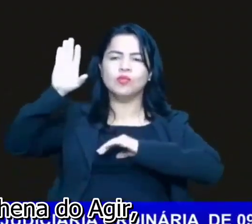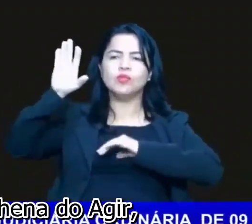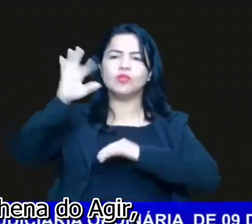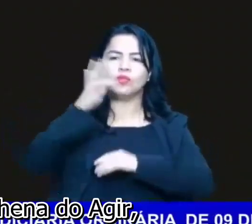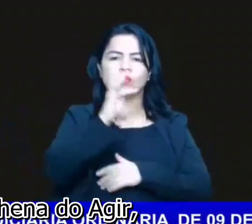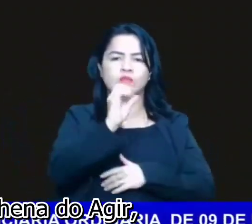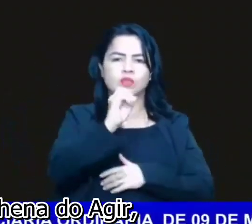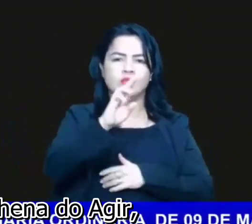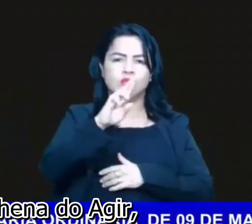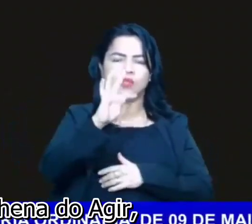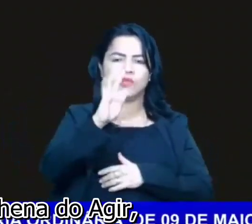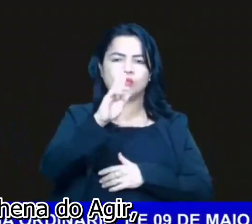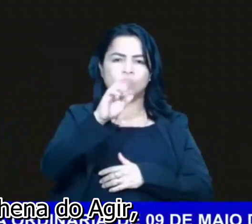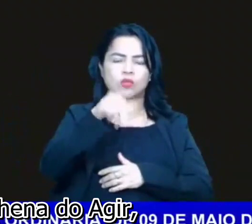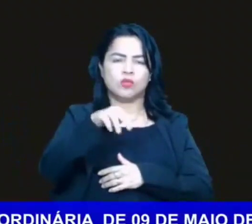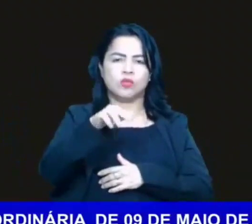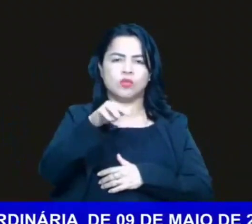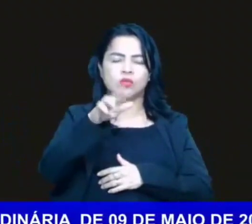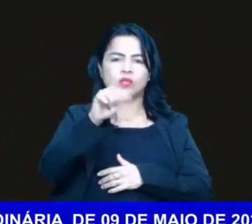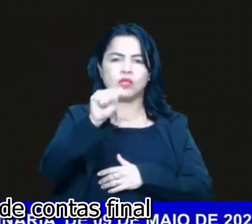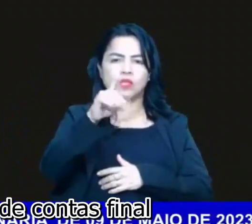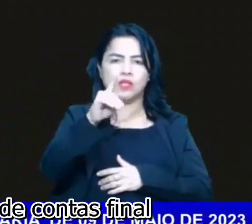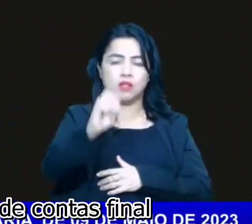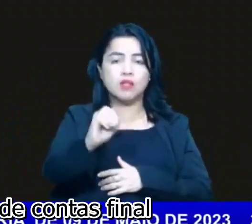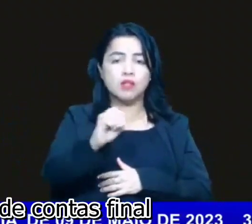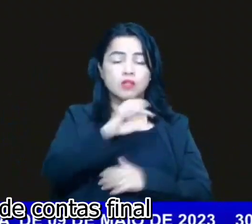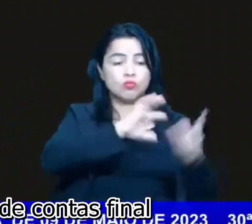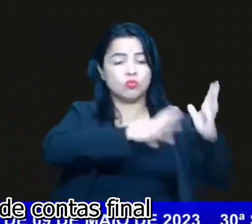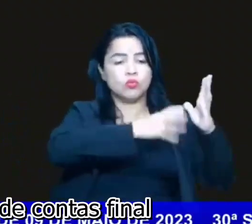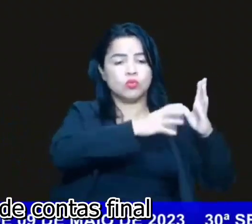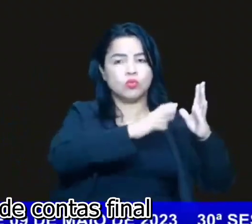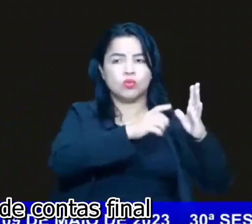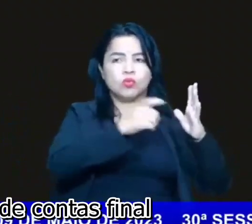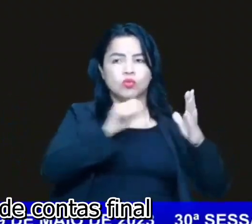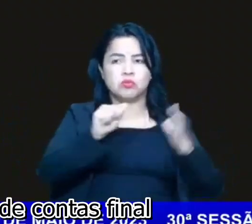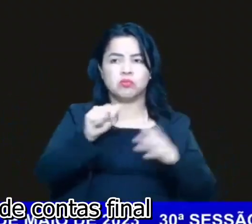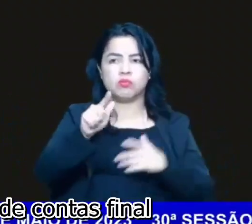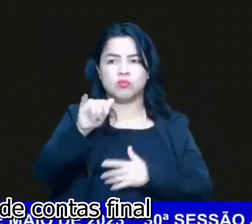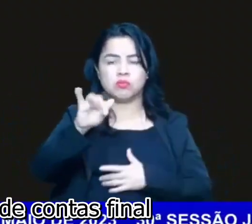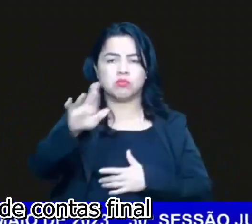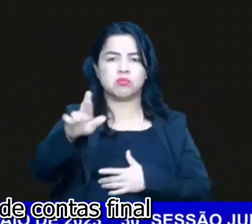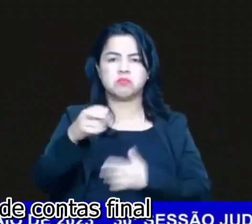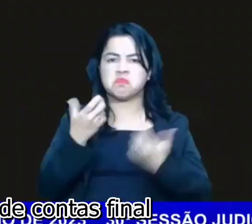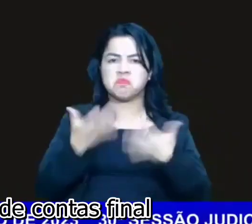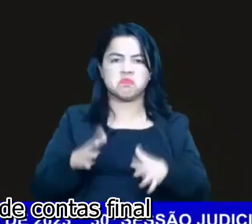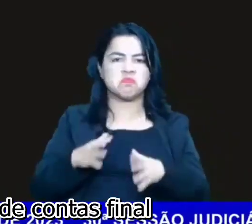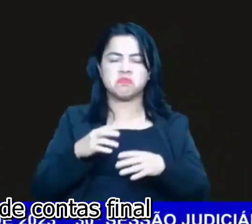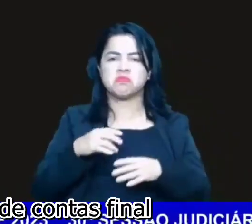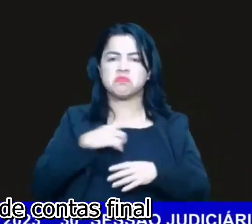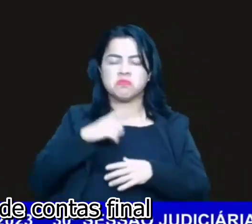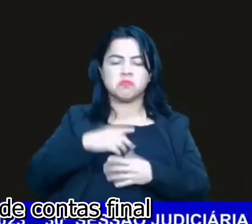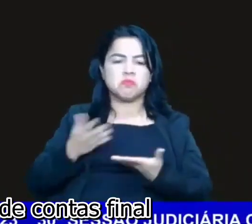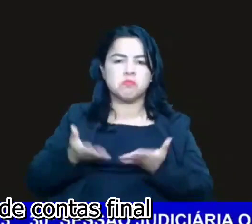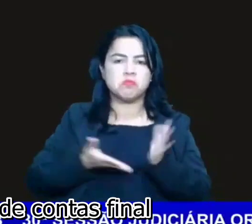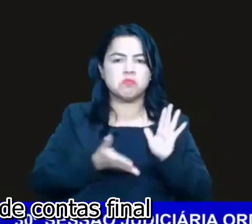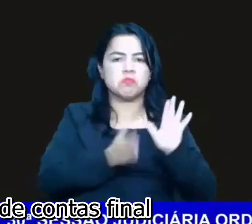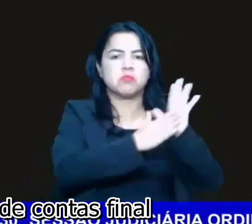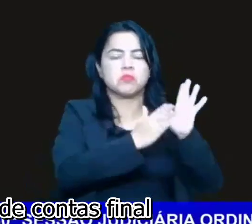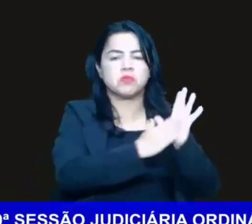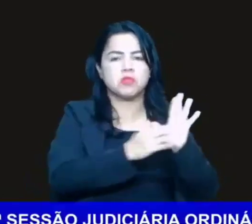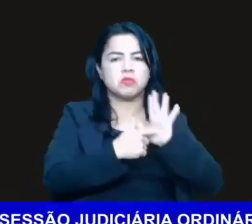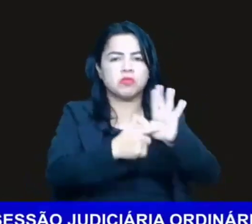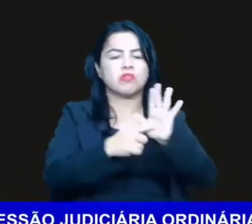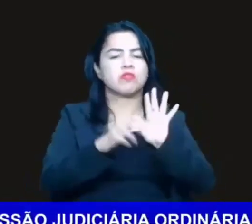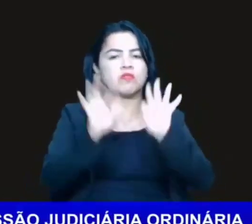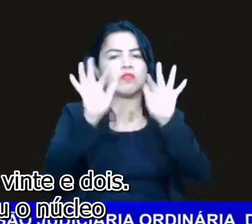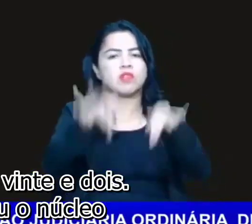Fortunato Santos Vilhena, do Agir, ele nem sequer apresentou, entregou a prestação de contas